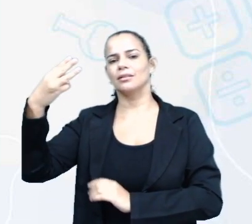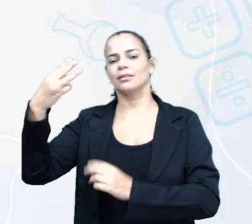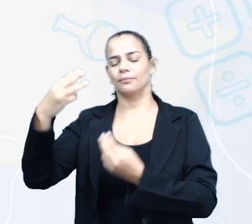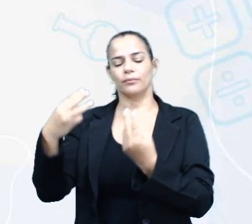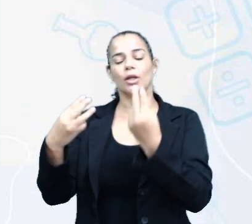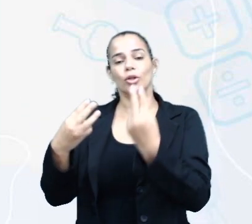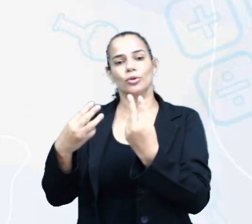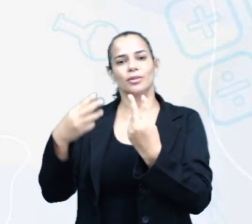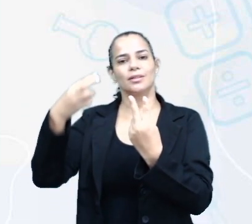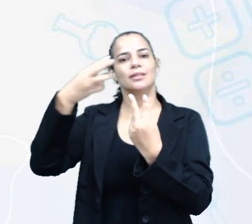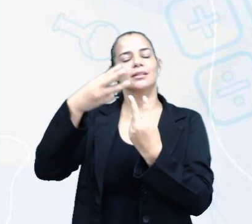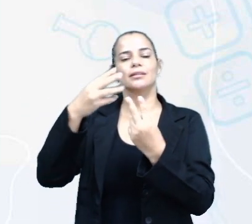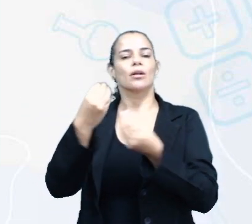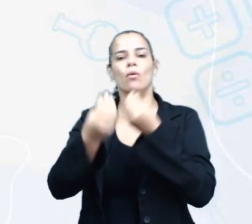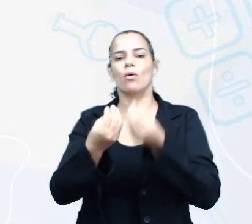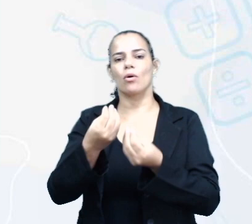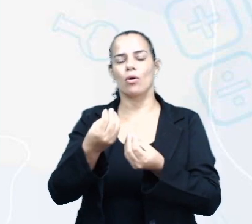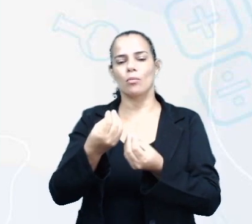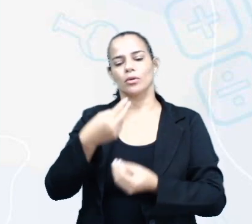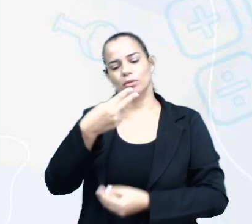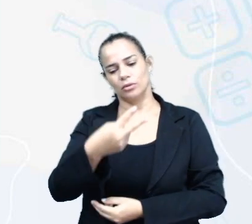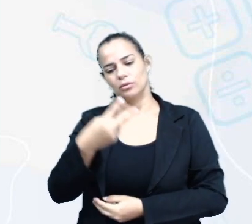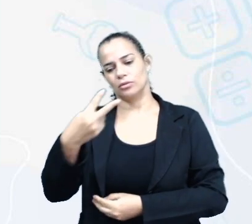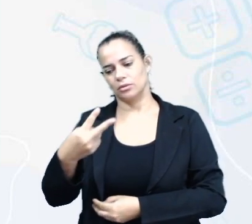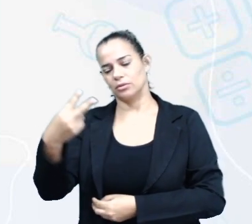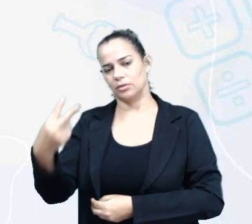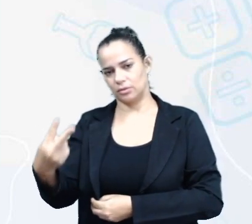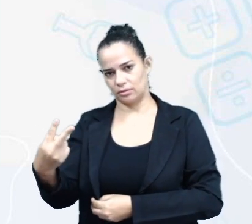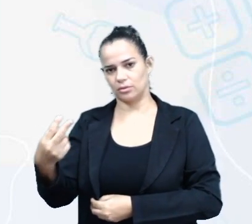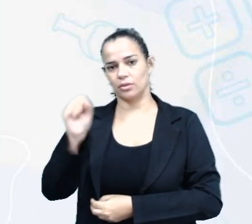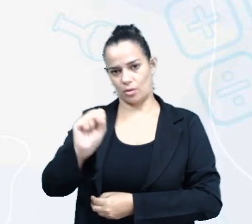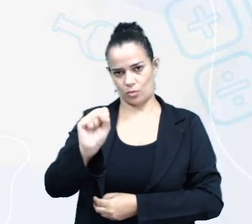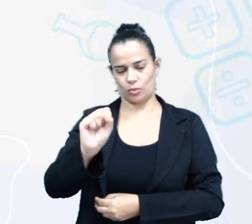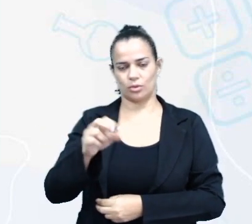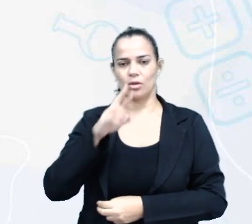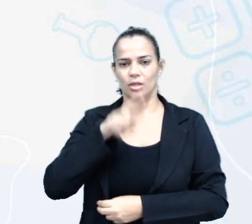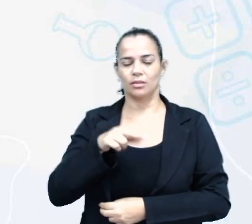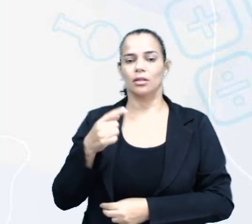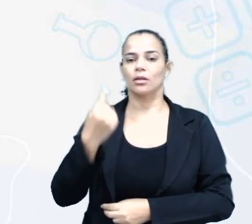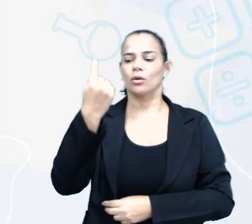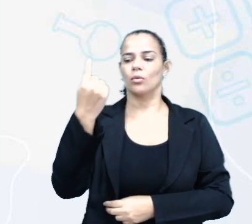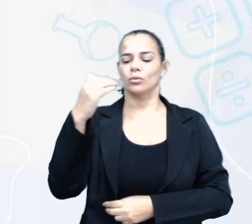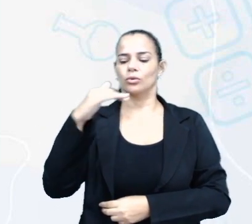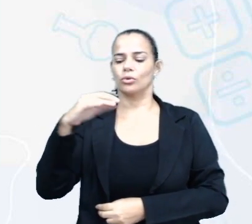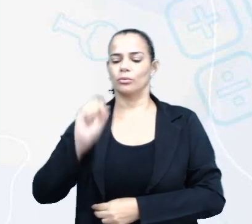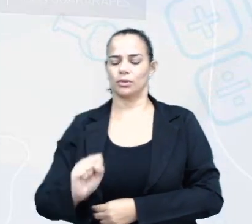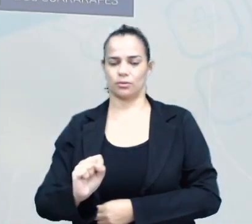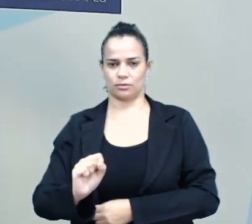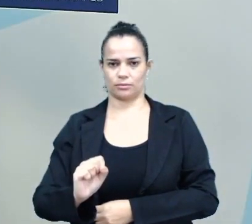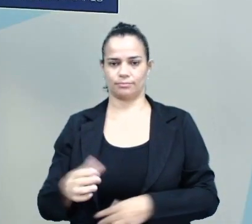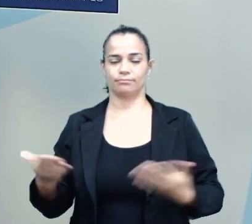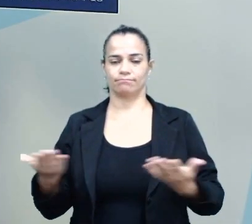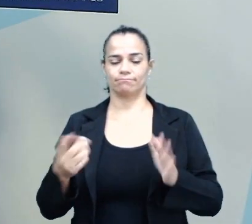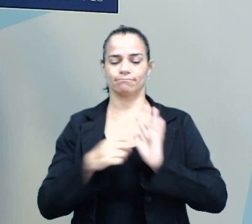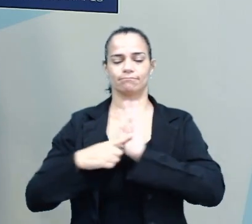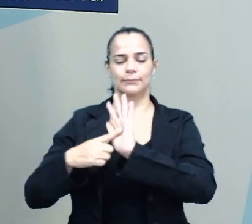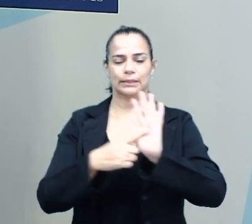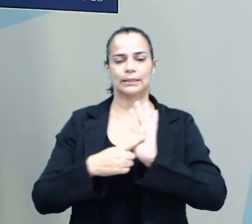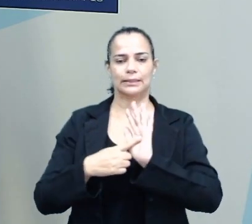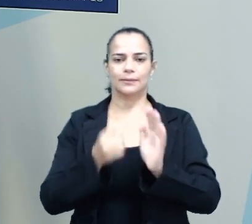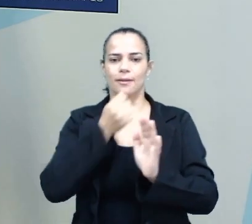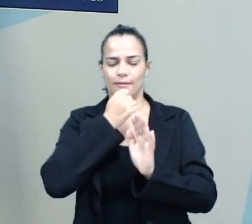2, que vai ser 8. Portanto, o resultado da letra B é 1 sobre 8. Eu quero ainda te